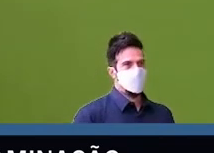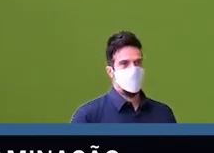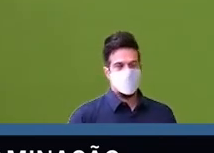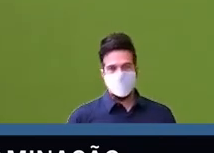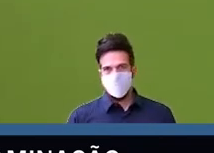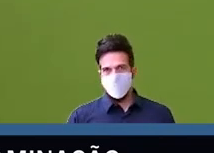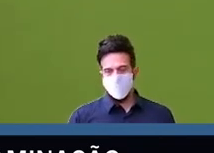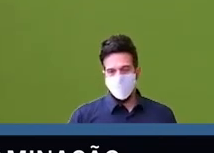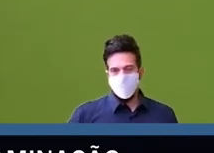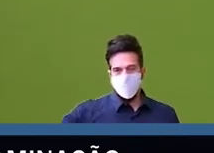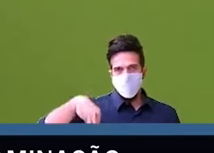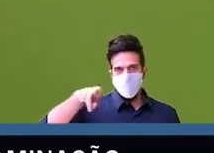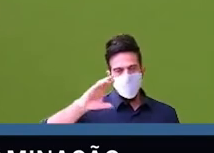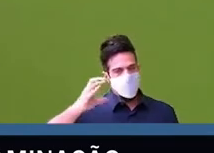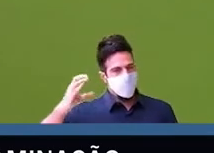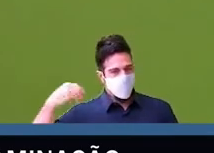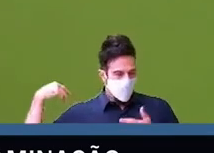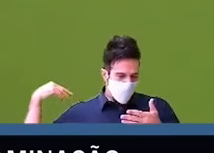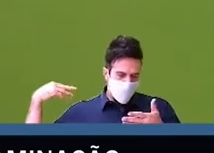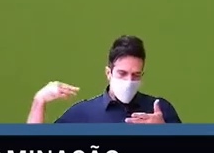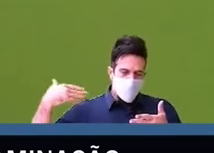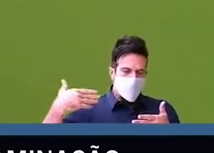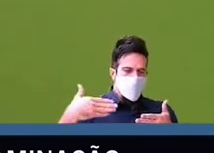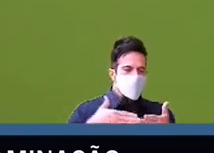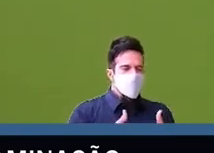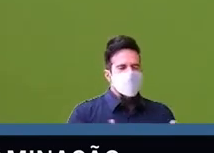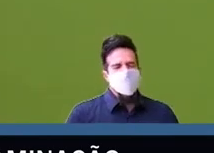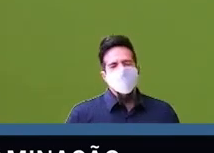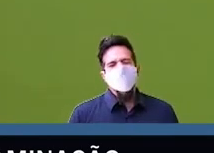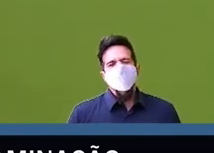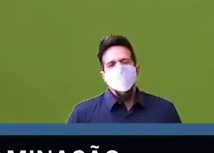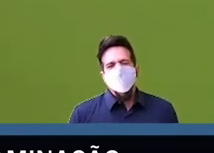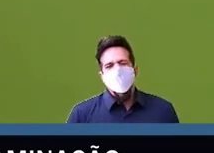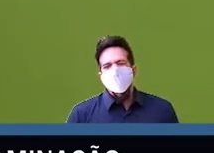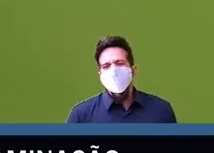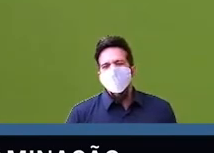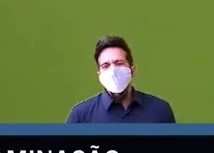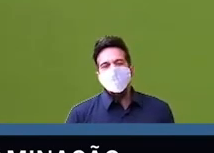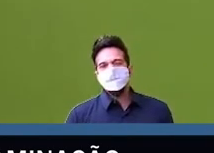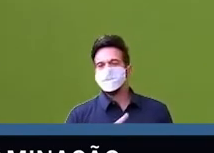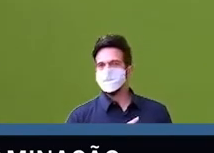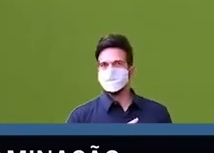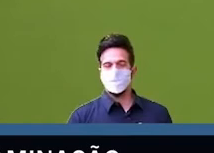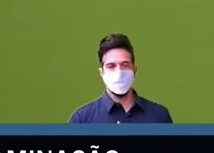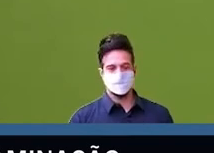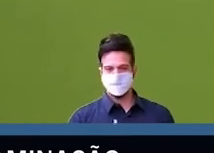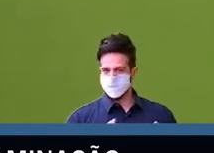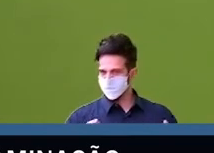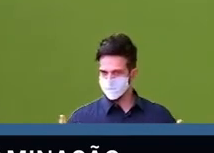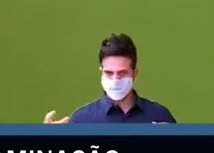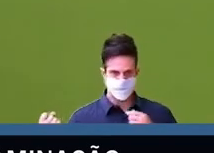desde março de 2020 até hoje, nós nunca tivemos uma média móvel de número